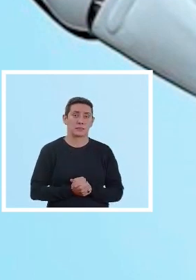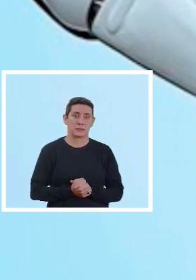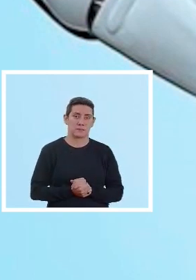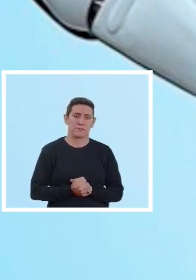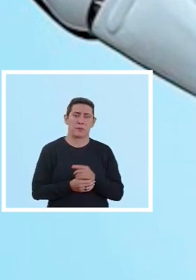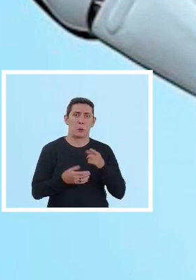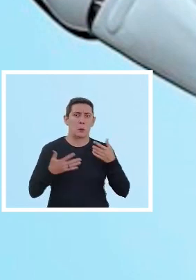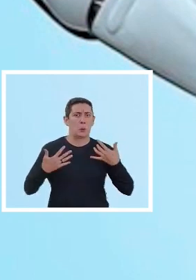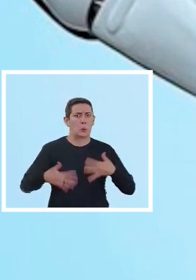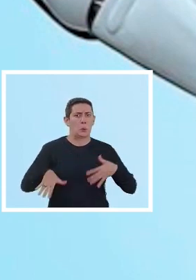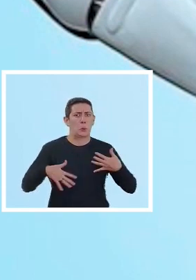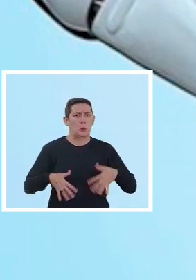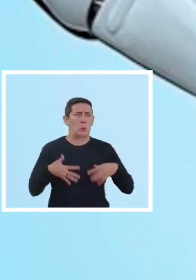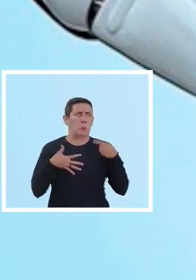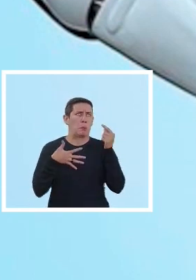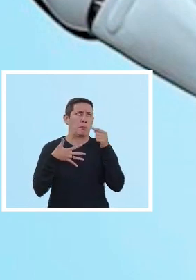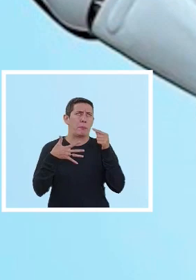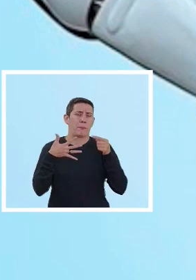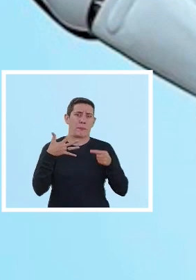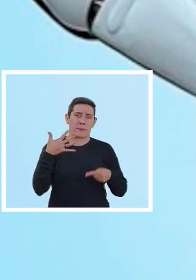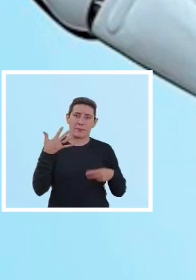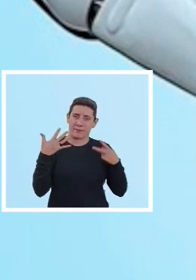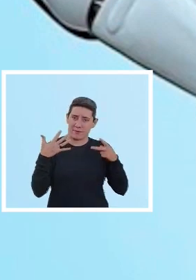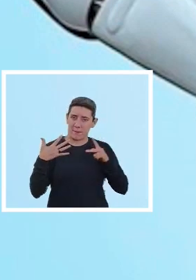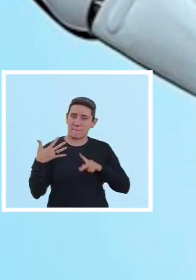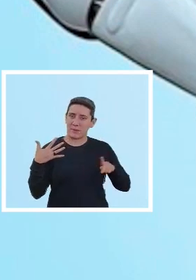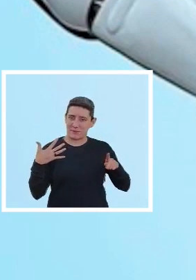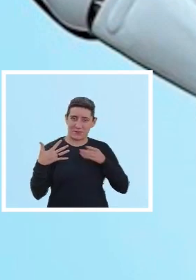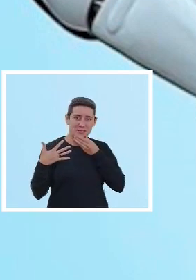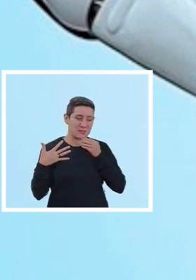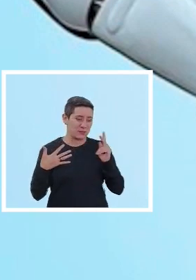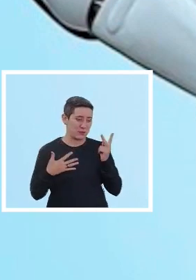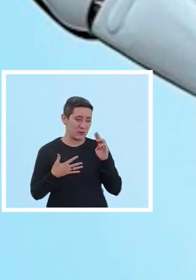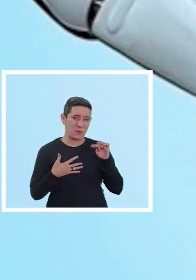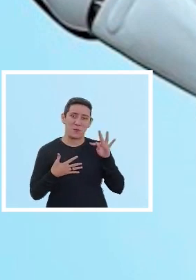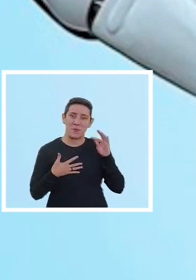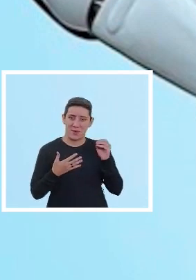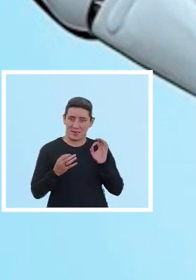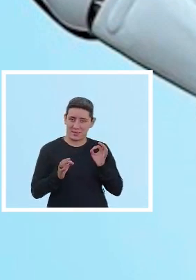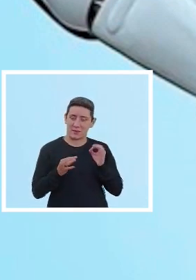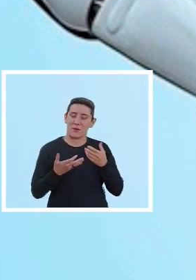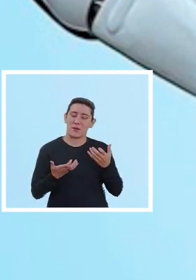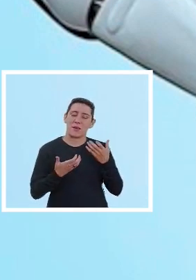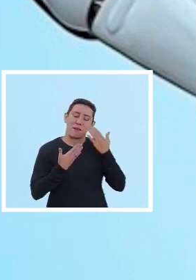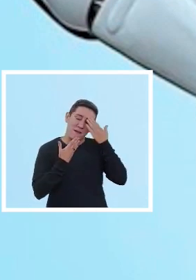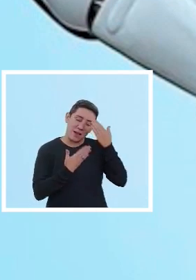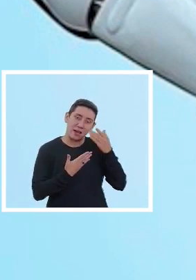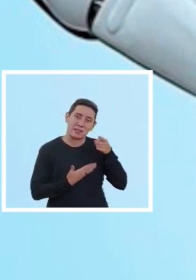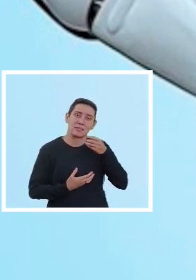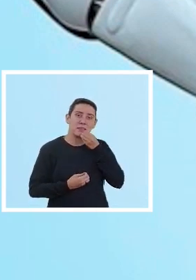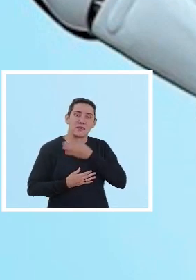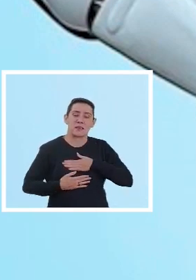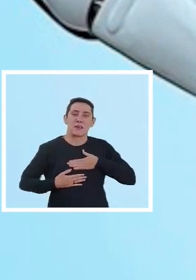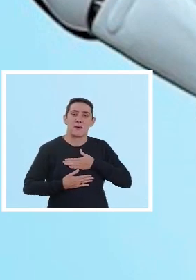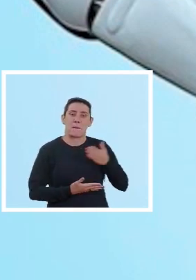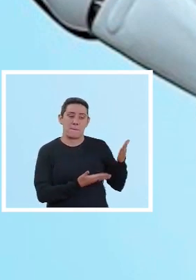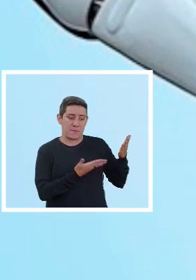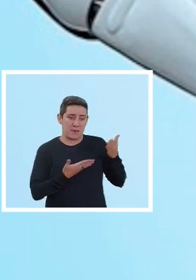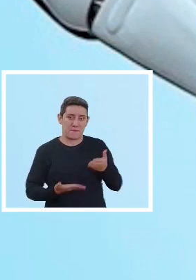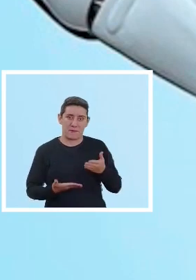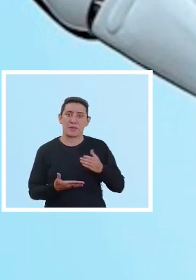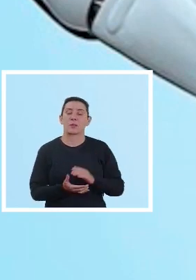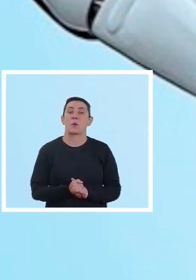vasta a biografia aqui do Professor Humberto e desde já agradecendo pelo sombras Seja bem vindo aqui o elétrica Ash